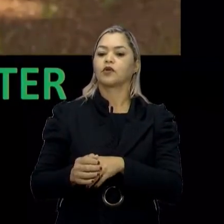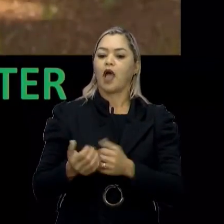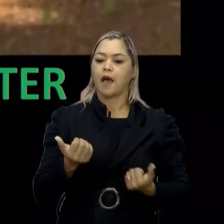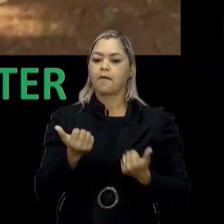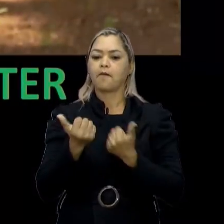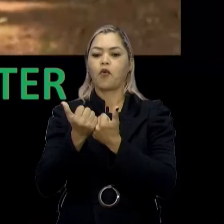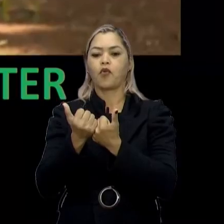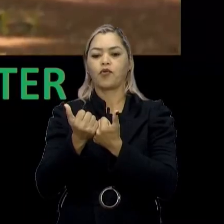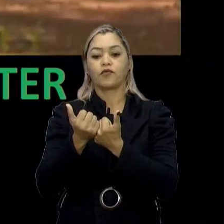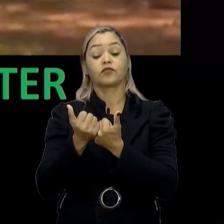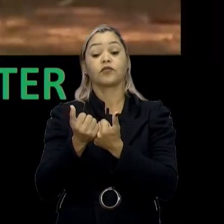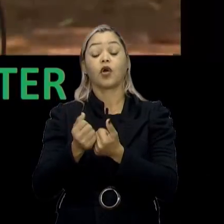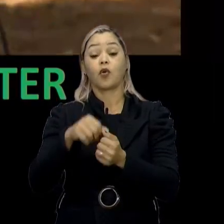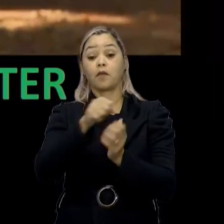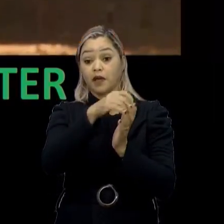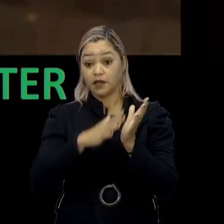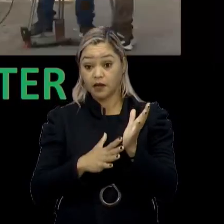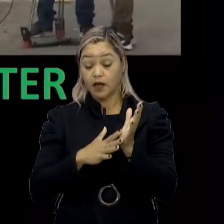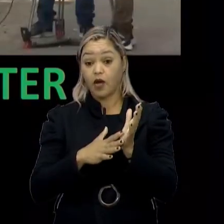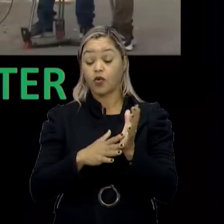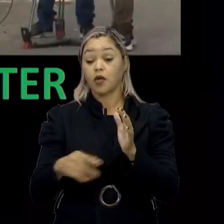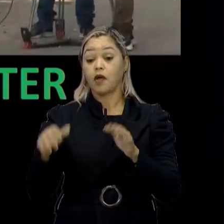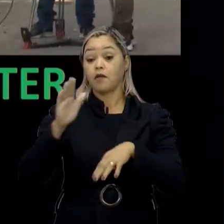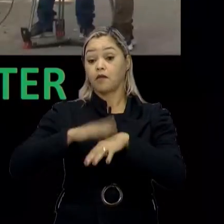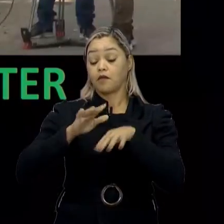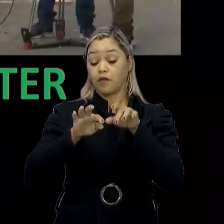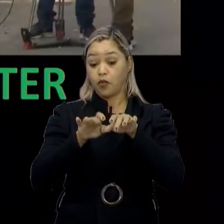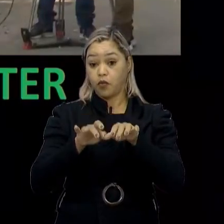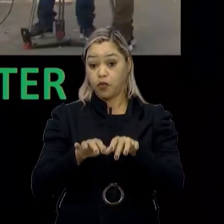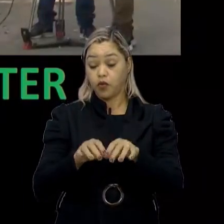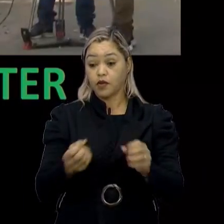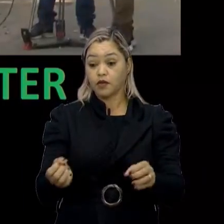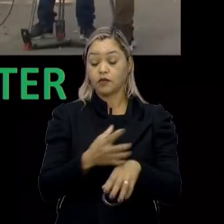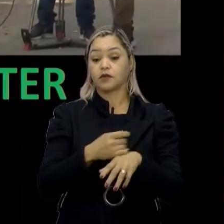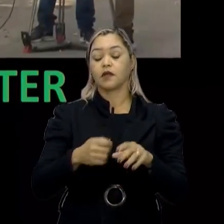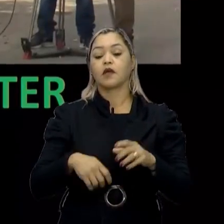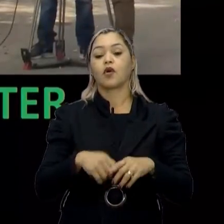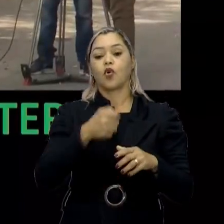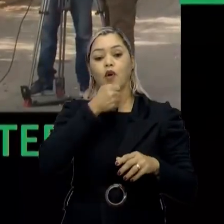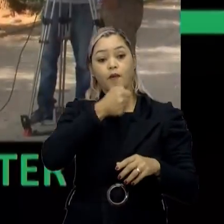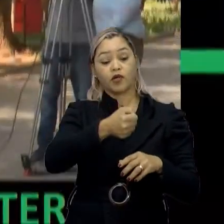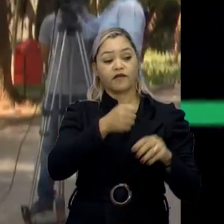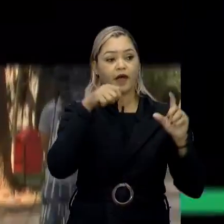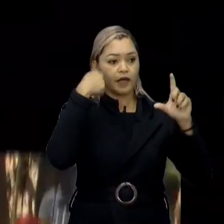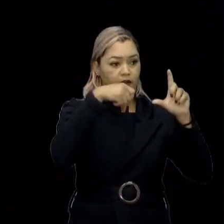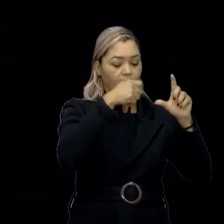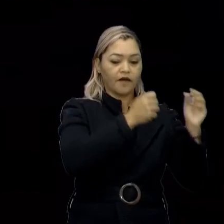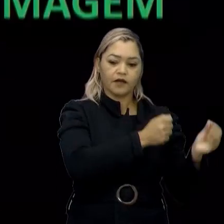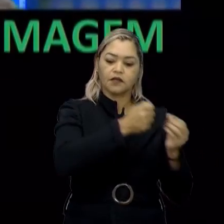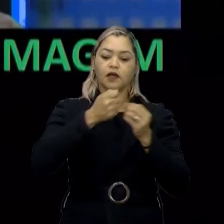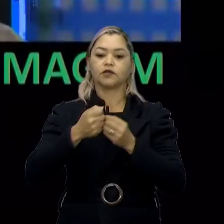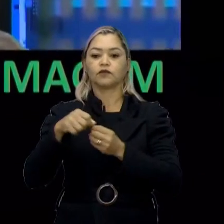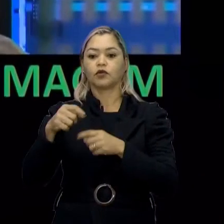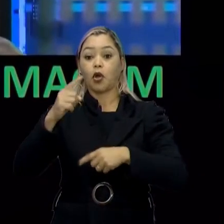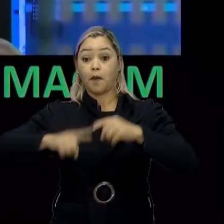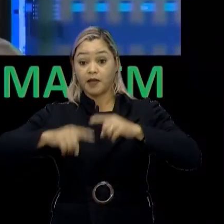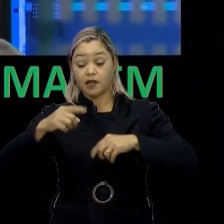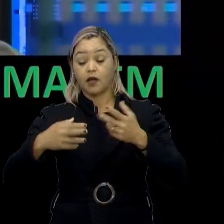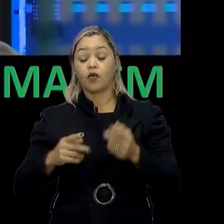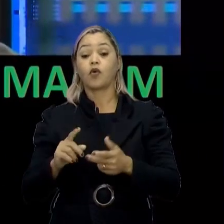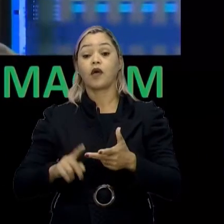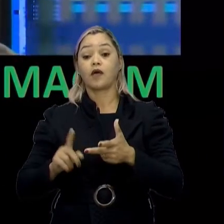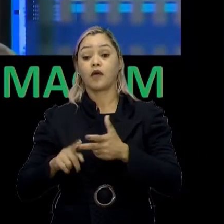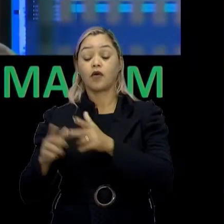com aquele material produzido pelo produtor. Repórter vai, grava tudo, traz de volta esse material. Qual é o próximo